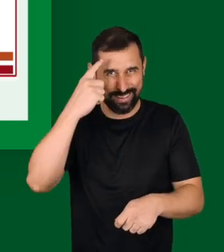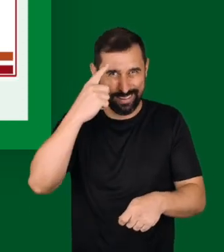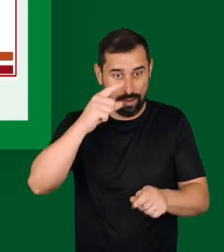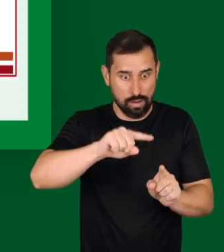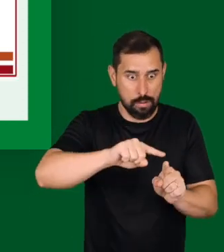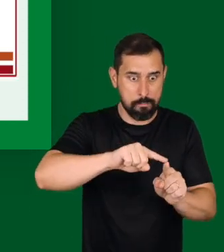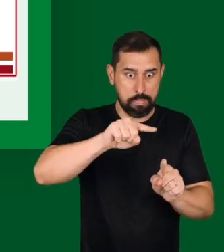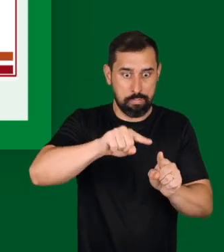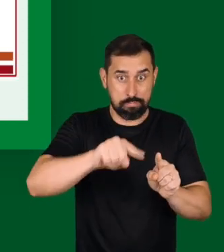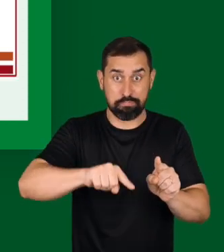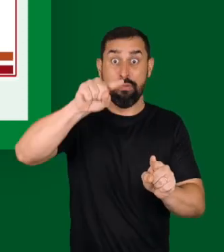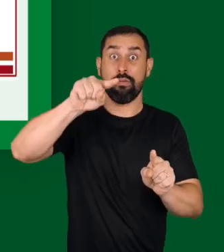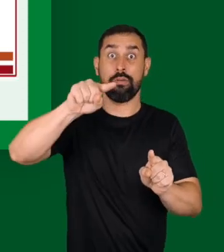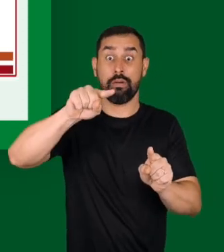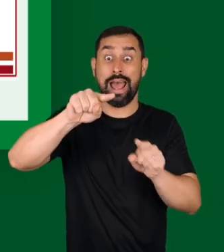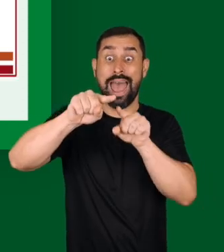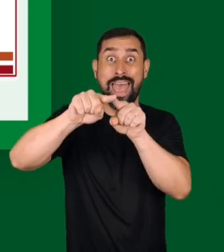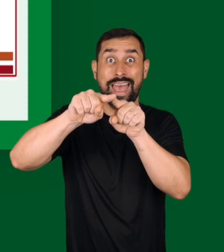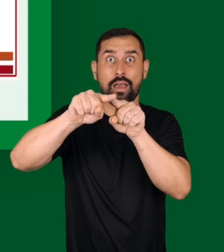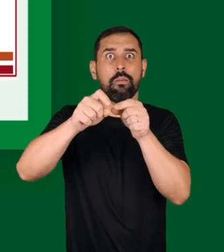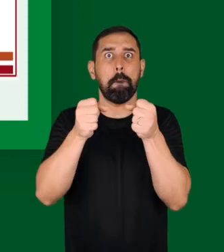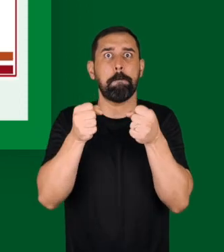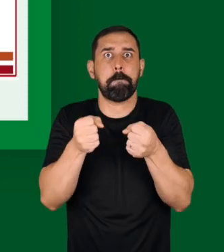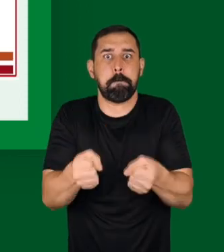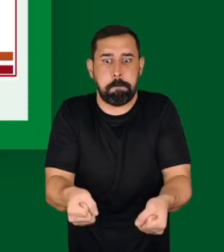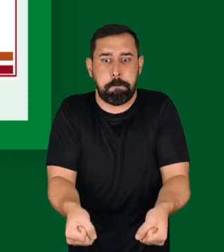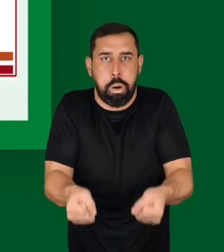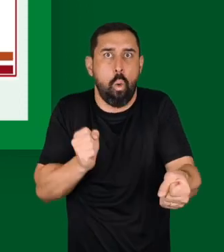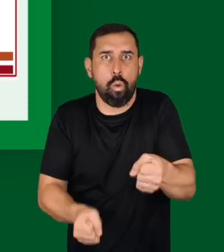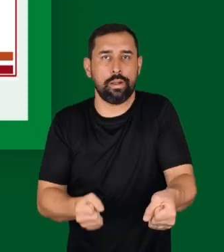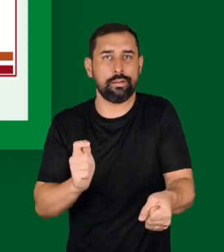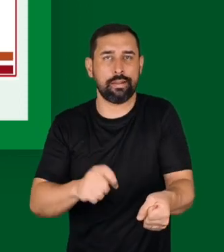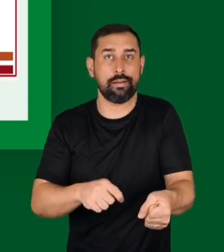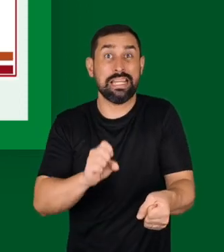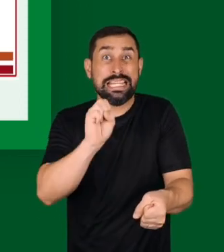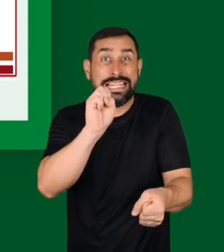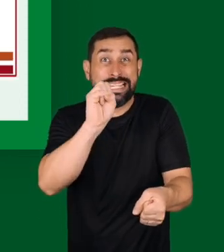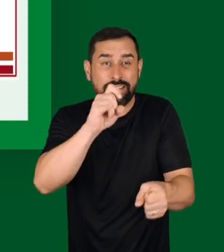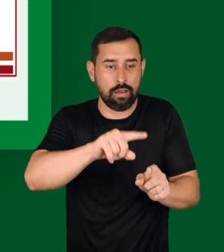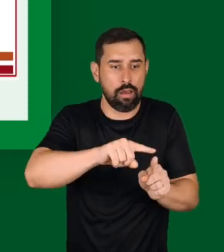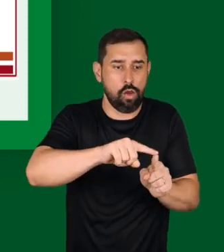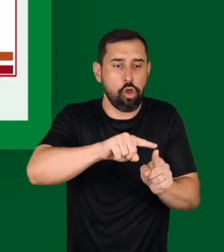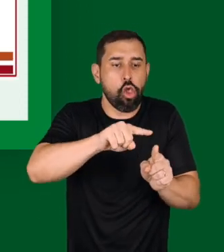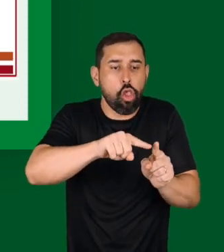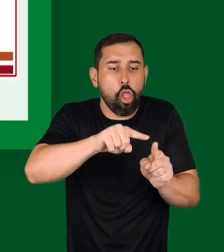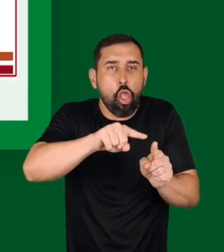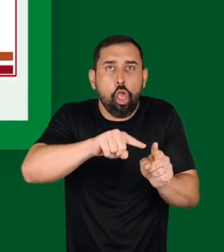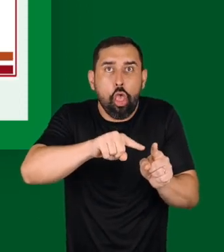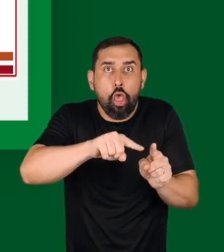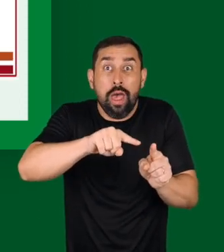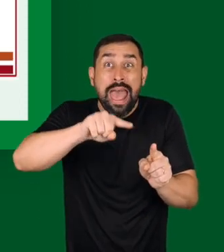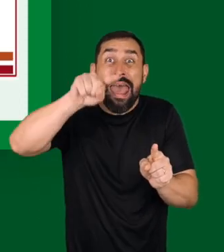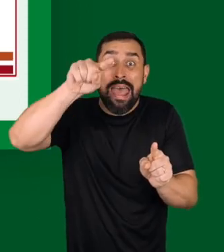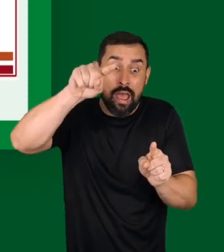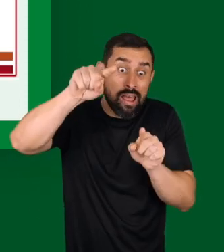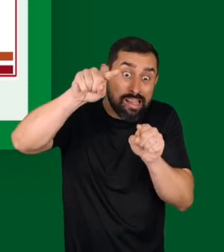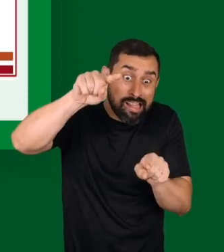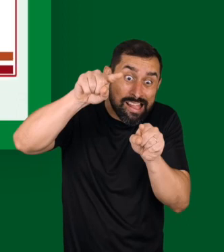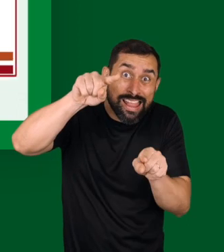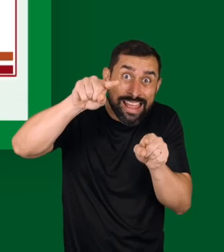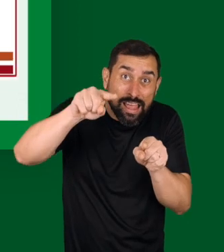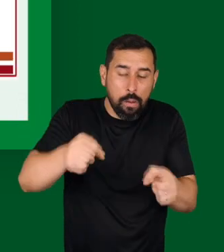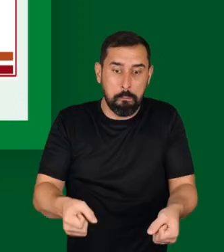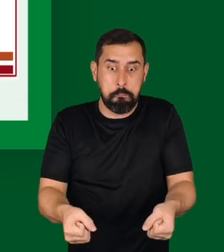no pico da onda R. Isso, por que isso é importante? Porque se você pegar num período refratário do coração, você